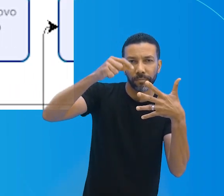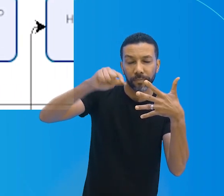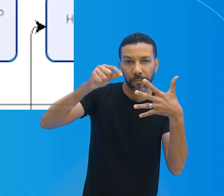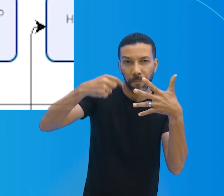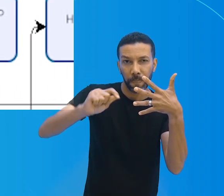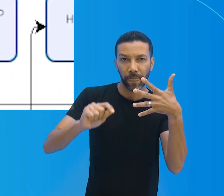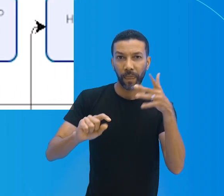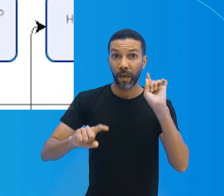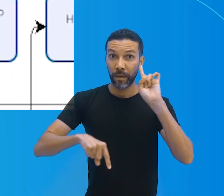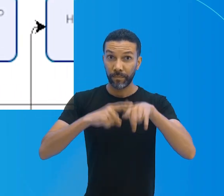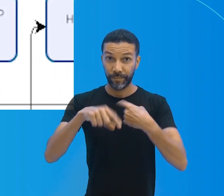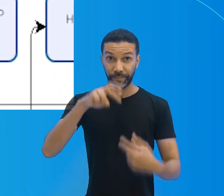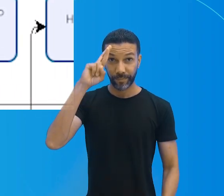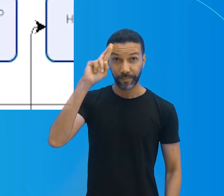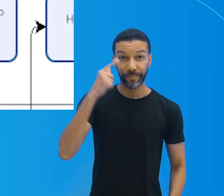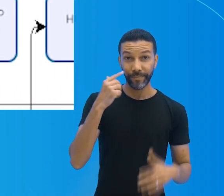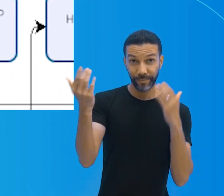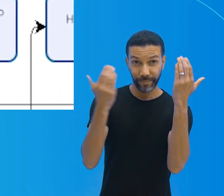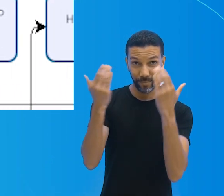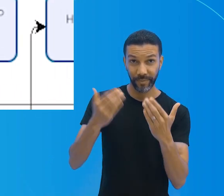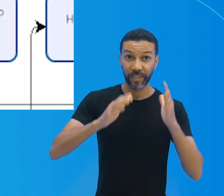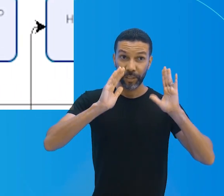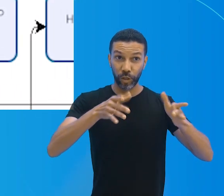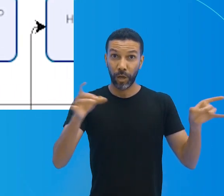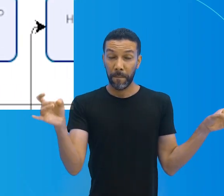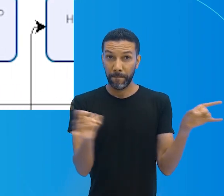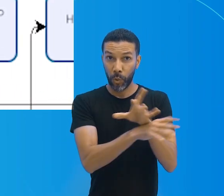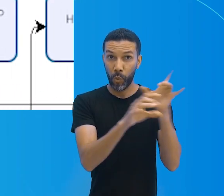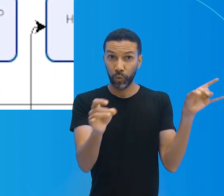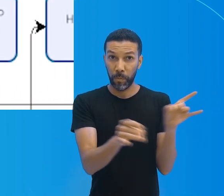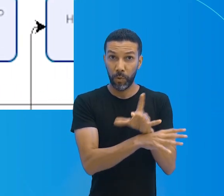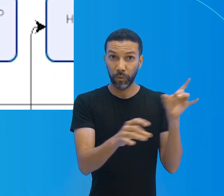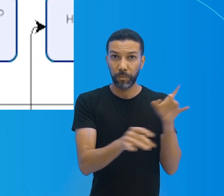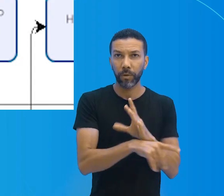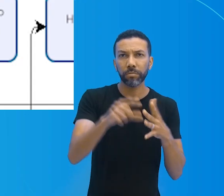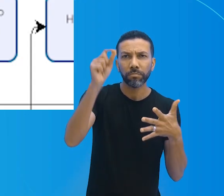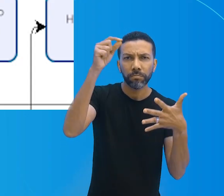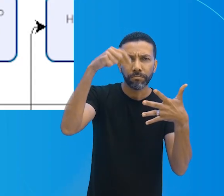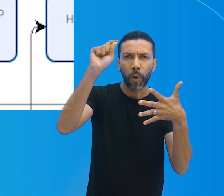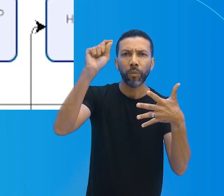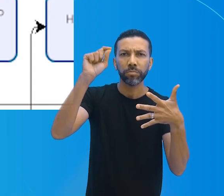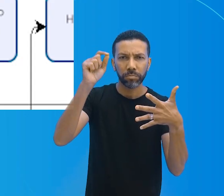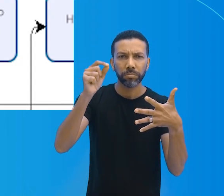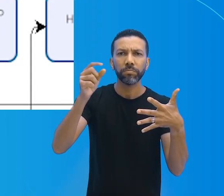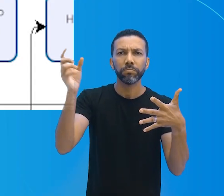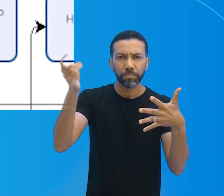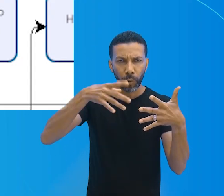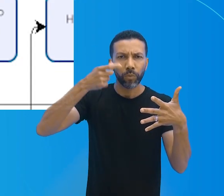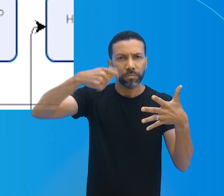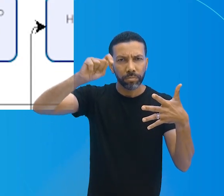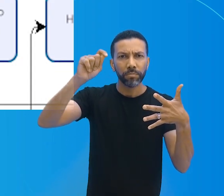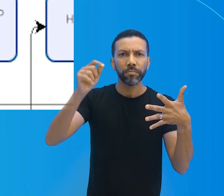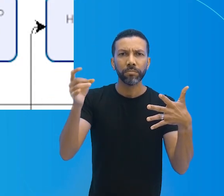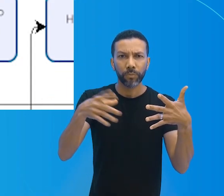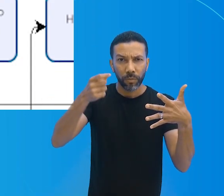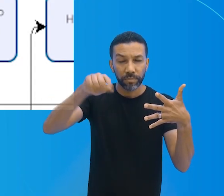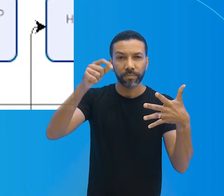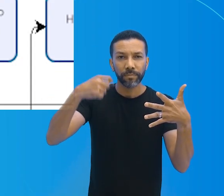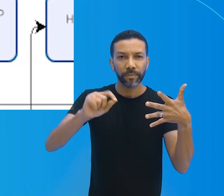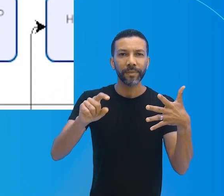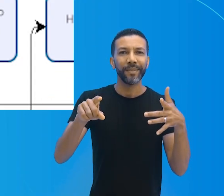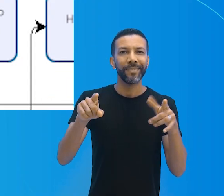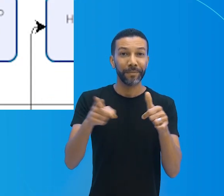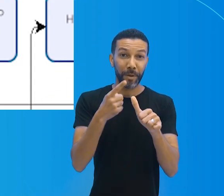justificativas. Na sequência, ele vai analisar as entregas finalizadas, tá? Então, todas as entregas finalizadas vão aparecer para o